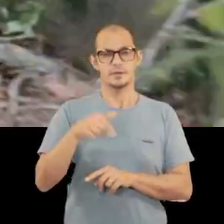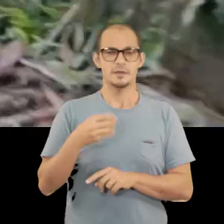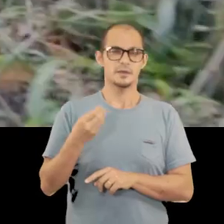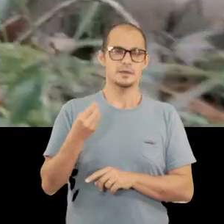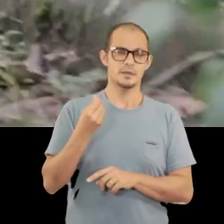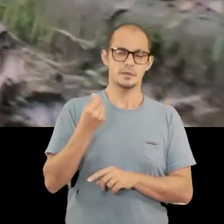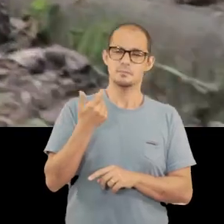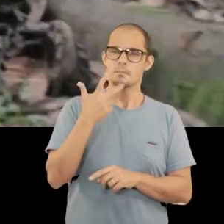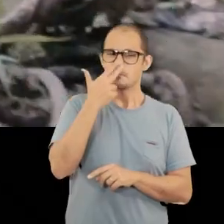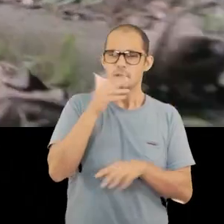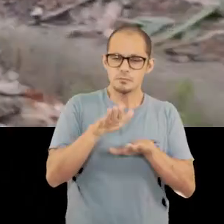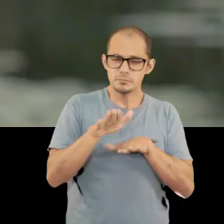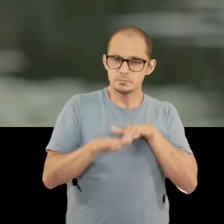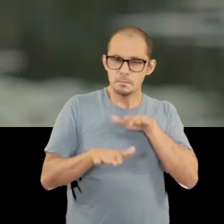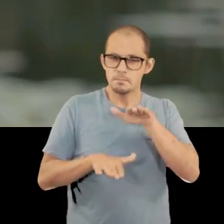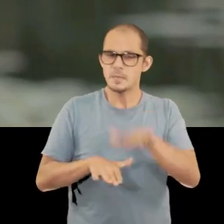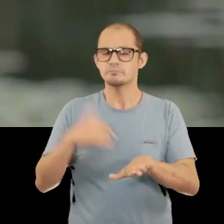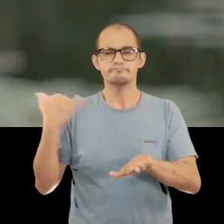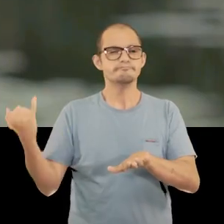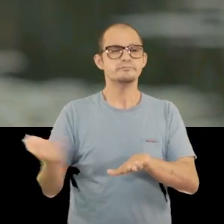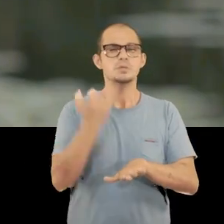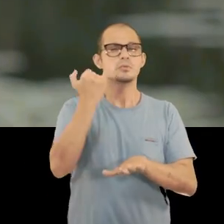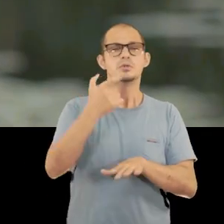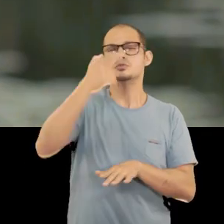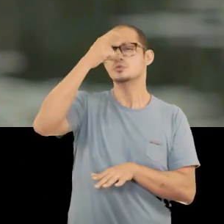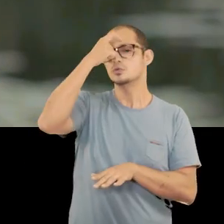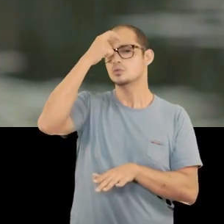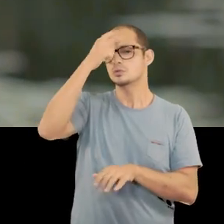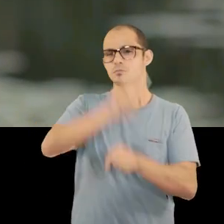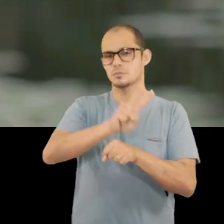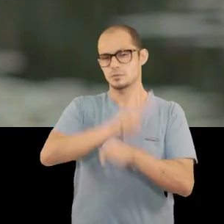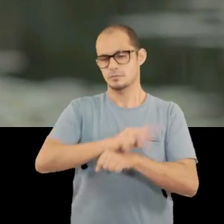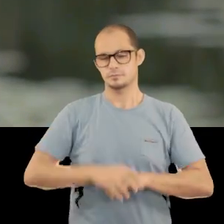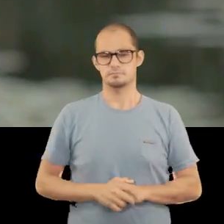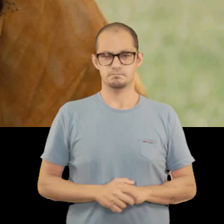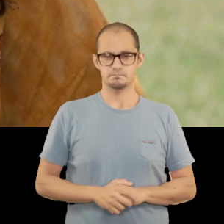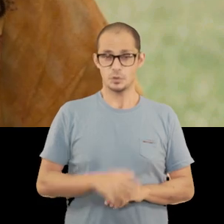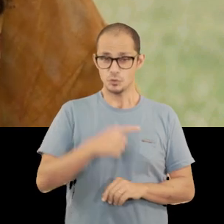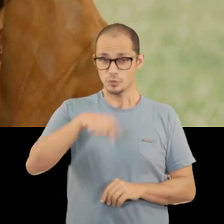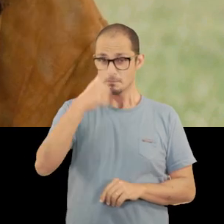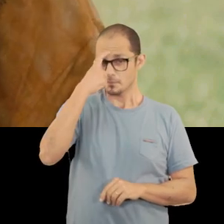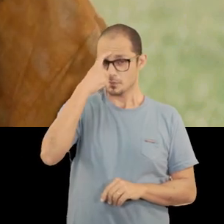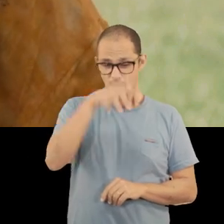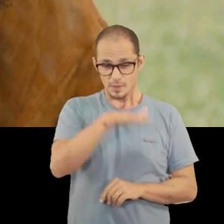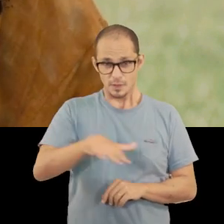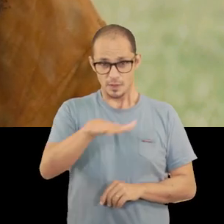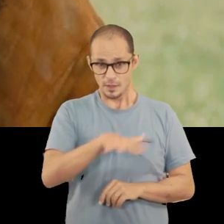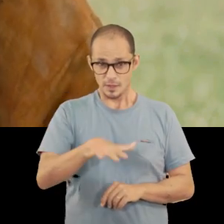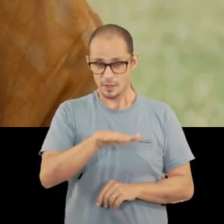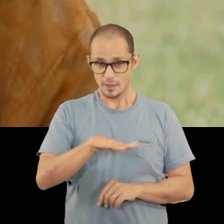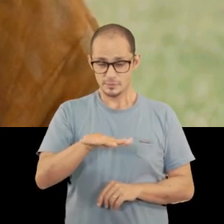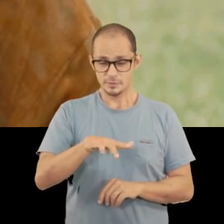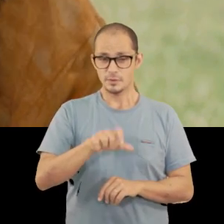é um passo assim, fundamental no processo de conservação. Quando nós pensamos esse